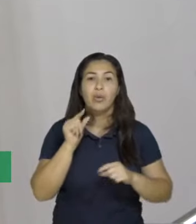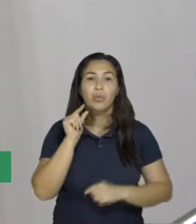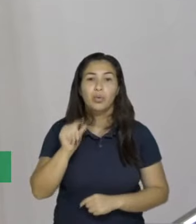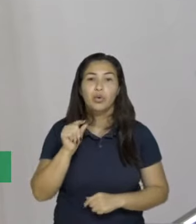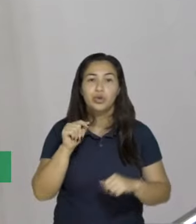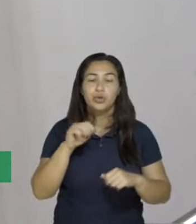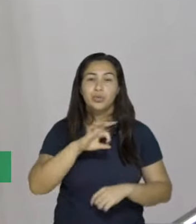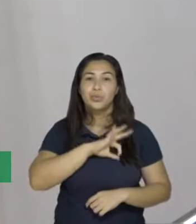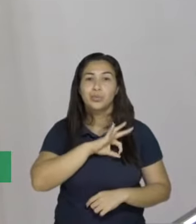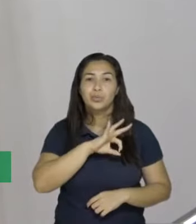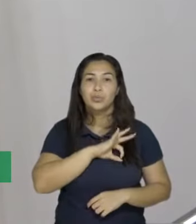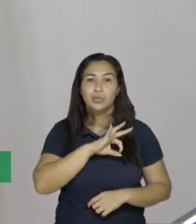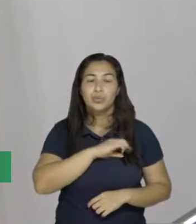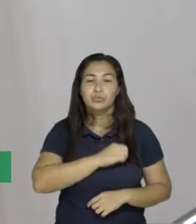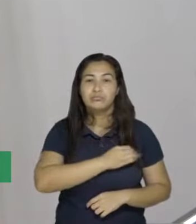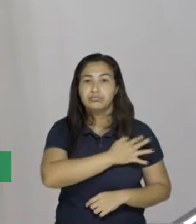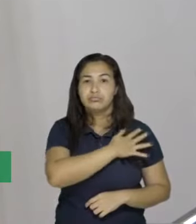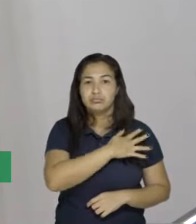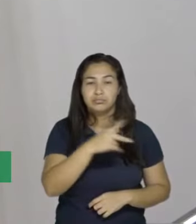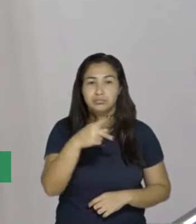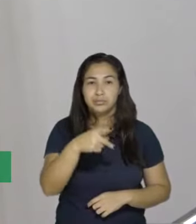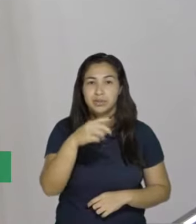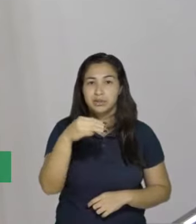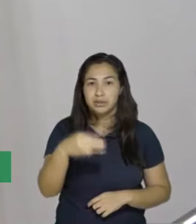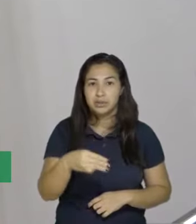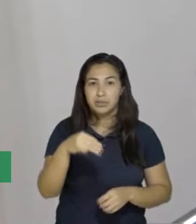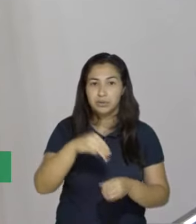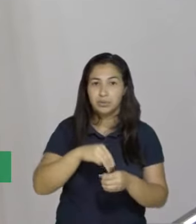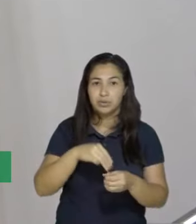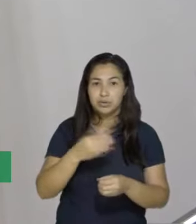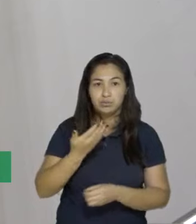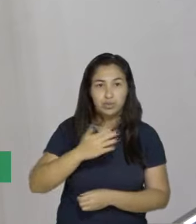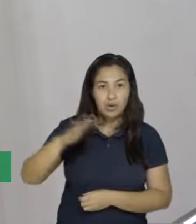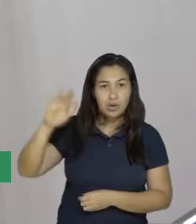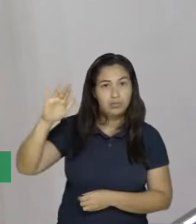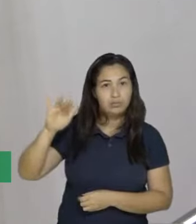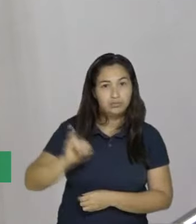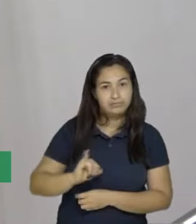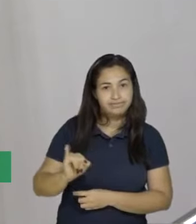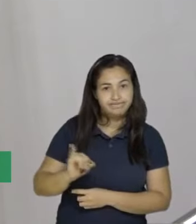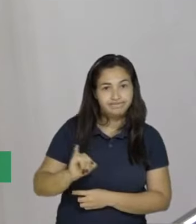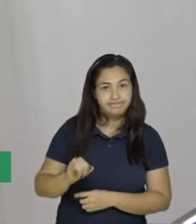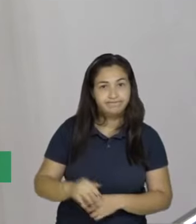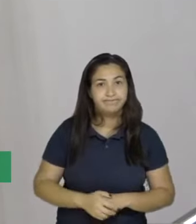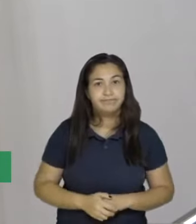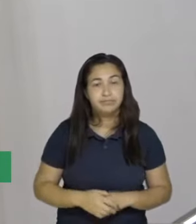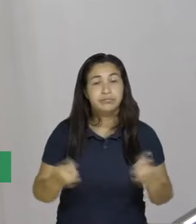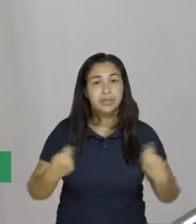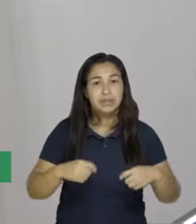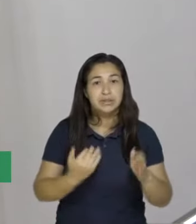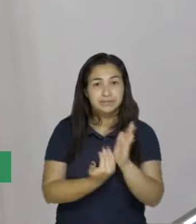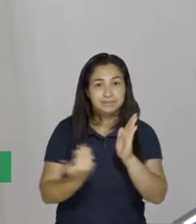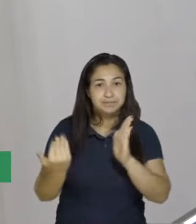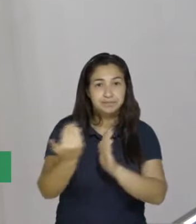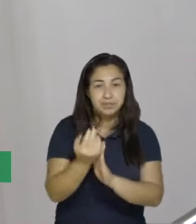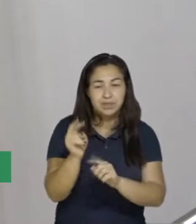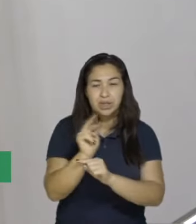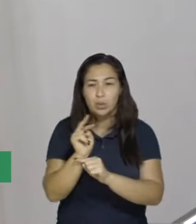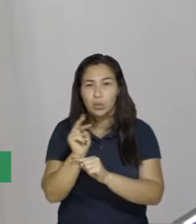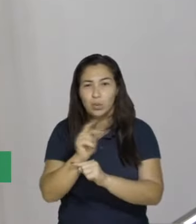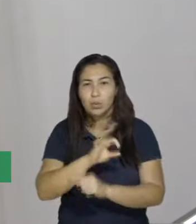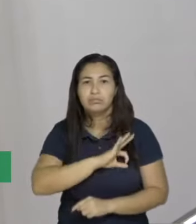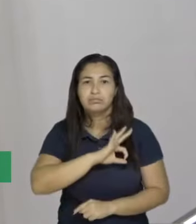dos municípios do Alto Vale. O Alto Vale precisa mais policiamento, principalmente a